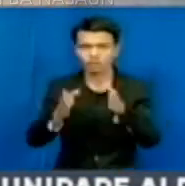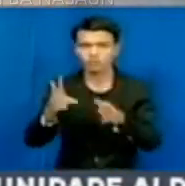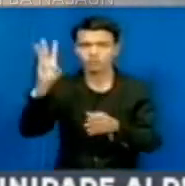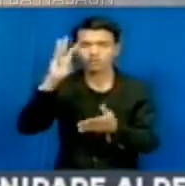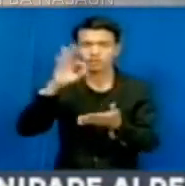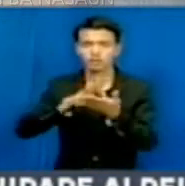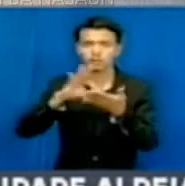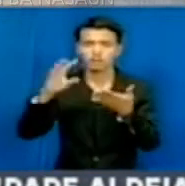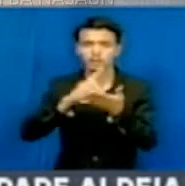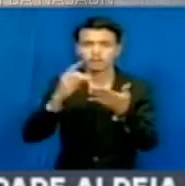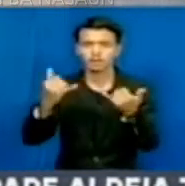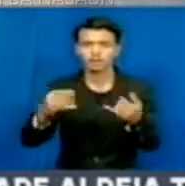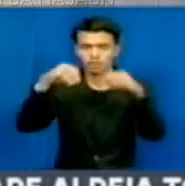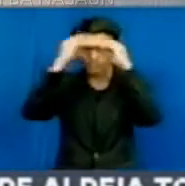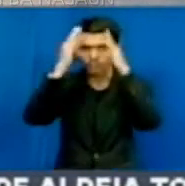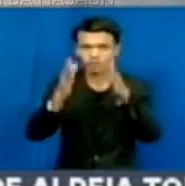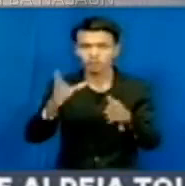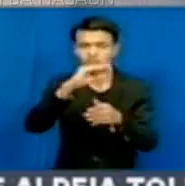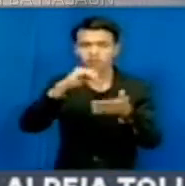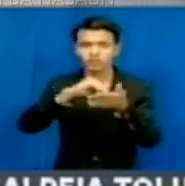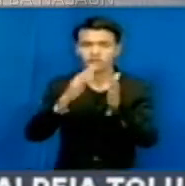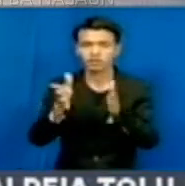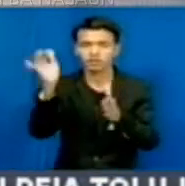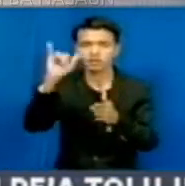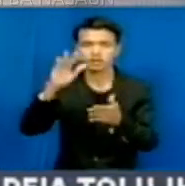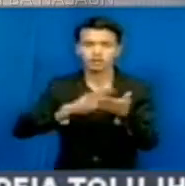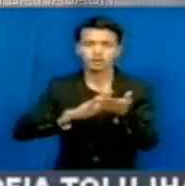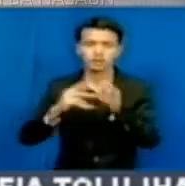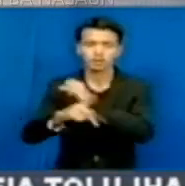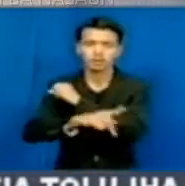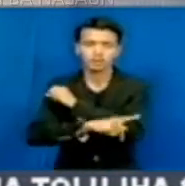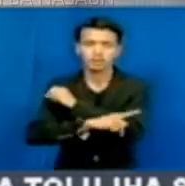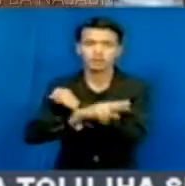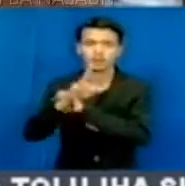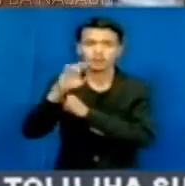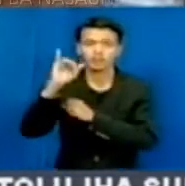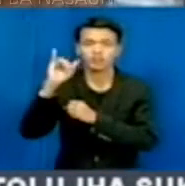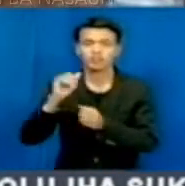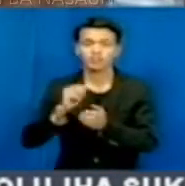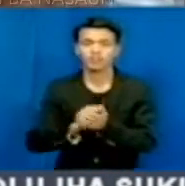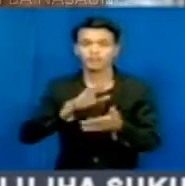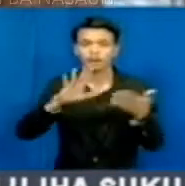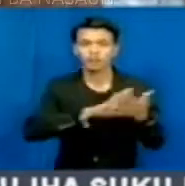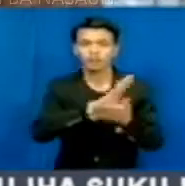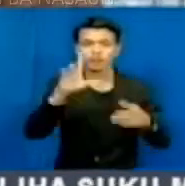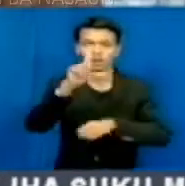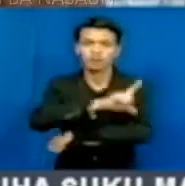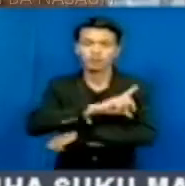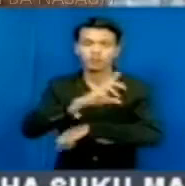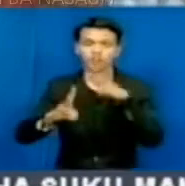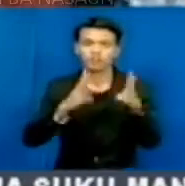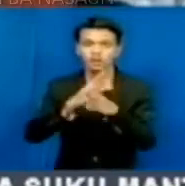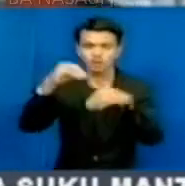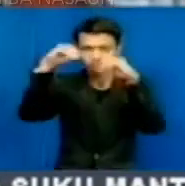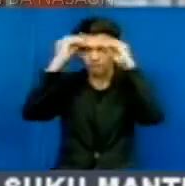Quarta-feira, semana NEE, educador no estudante Cira e a Escola Portuguesa Rui Sinati Dili comemora Loro Mundial, professor